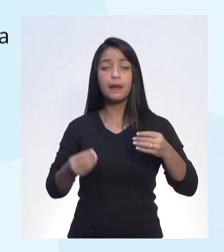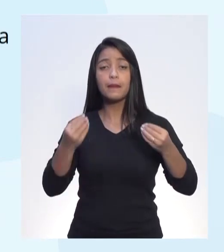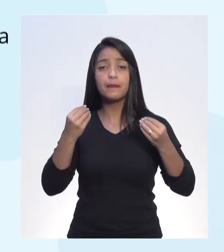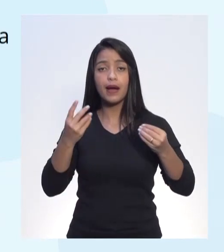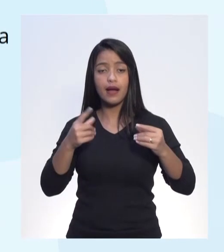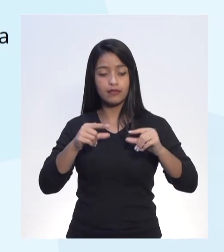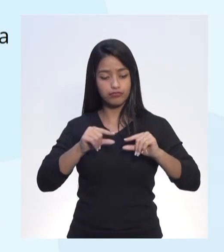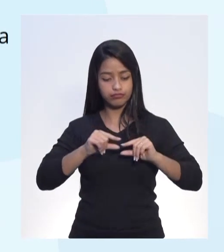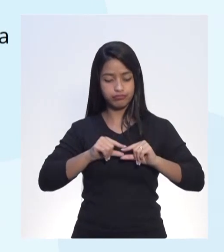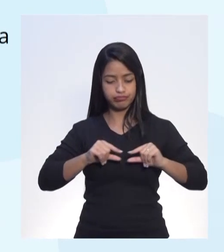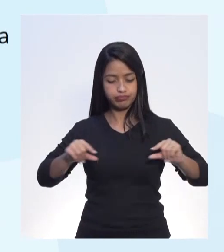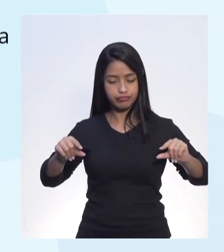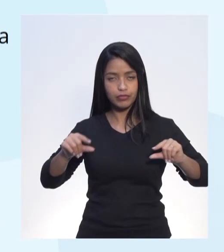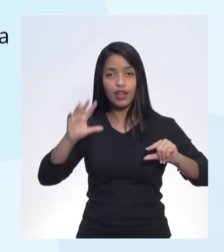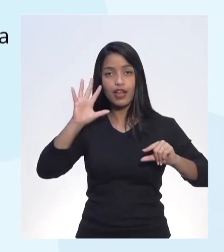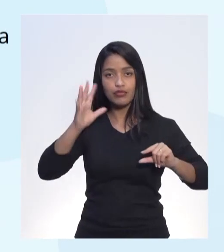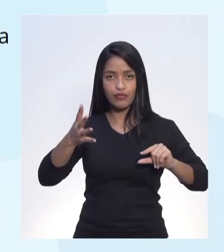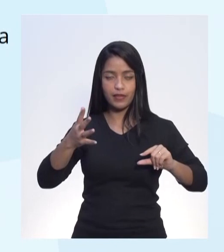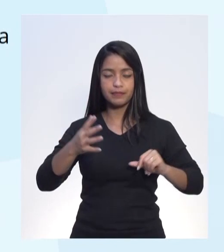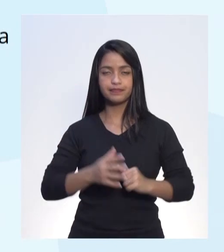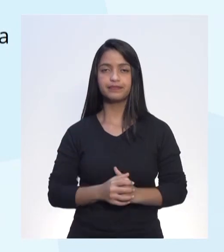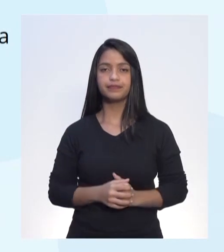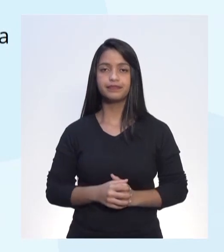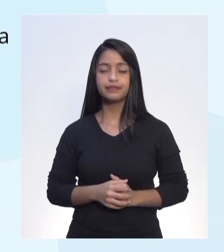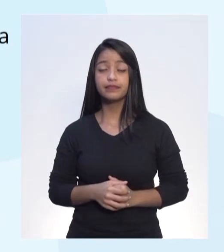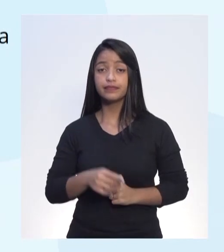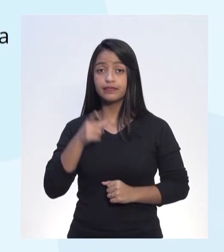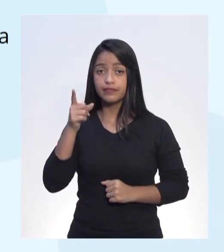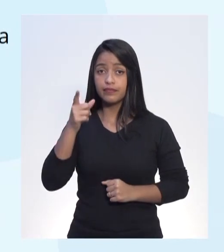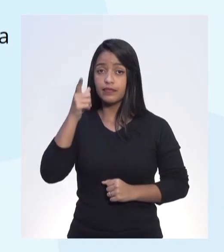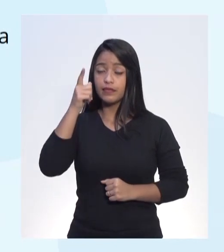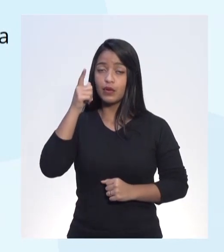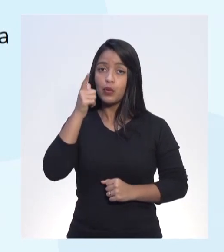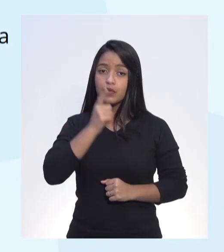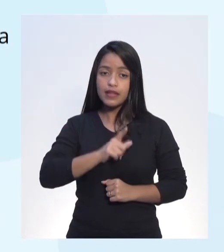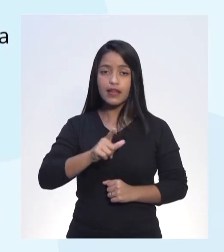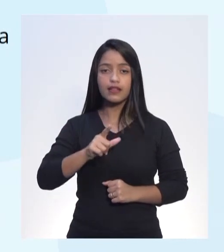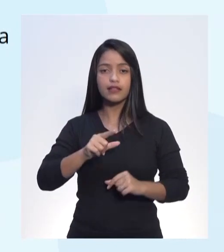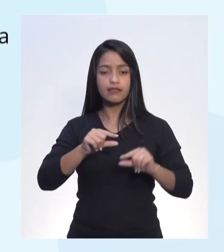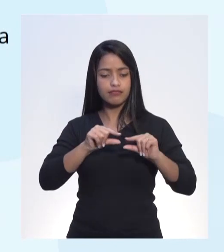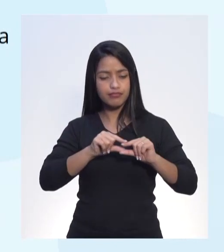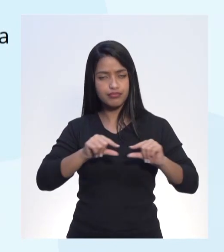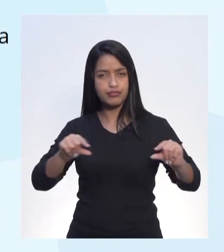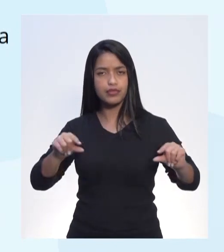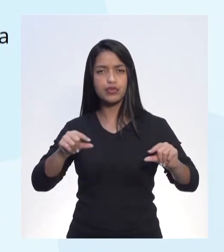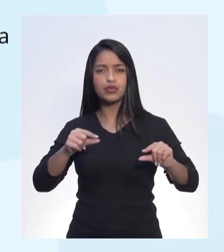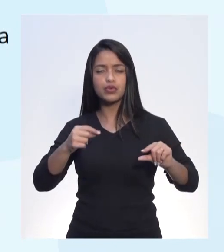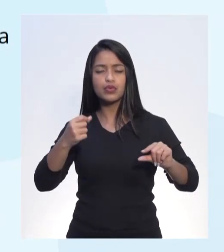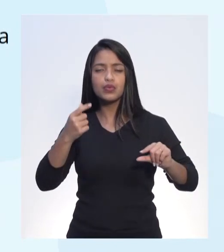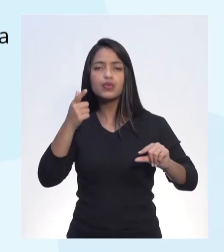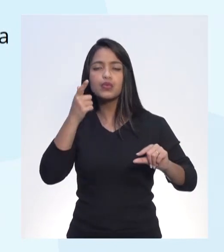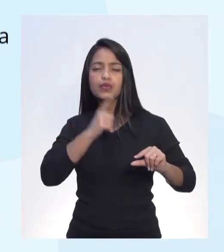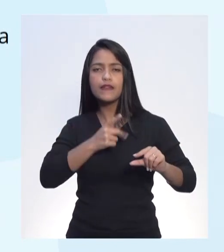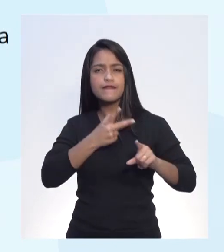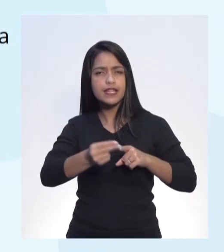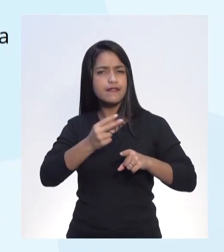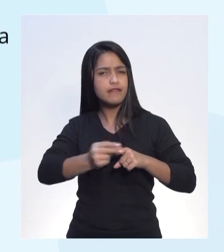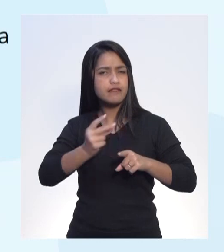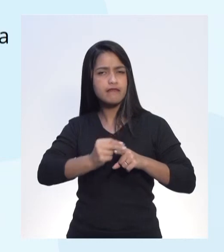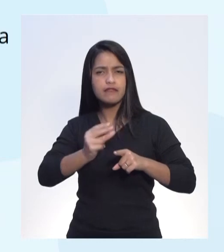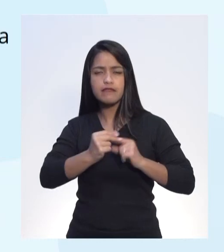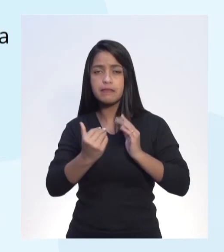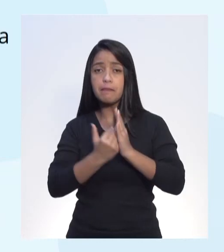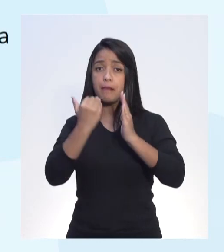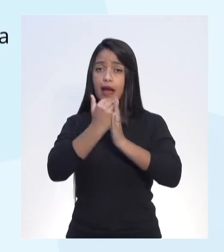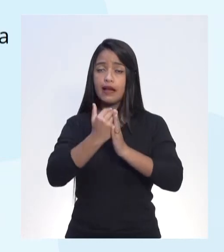respectivas expressões. E ganharia a gincana quem obtivesse o maior número de rodadas vencidas,